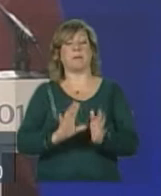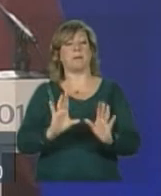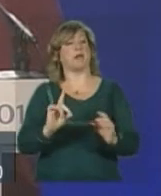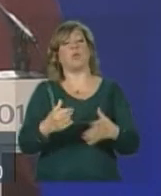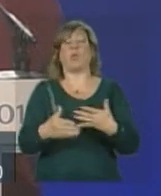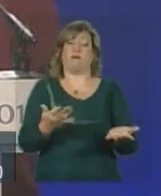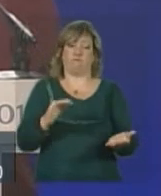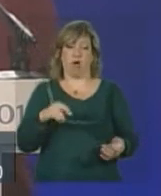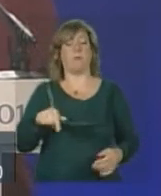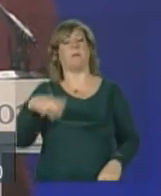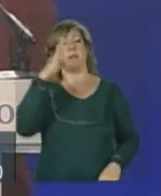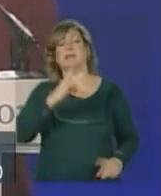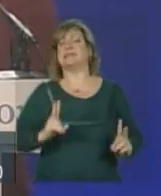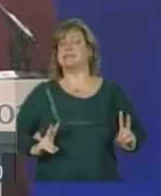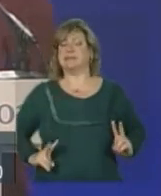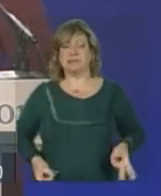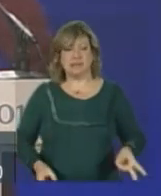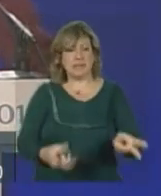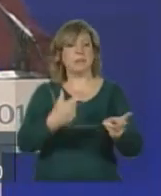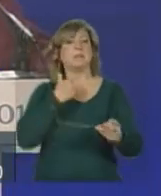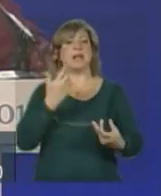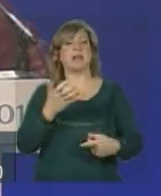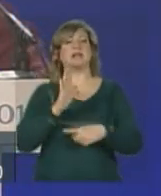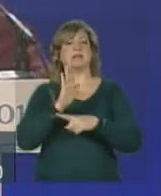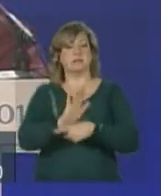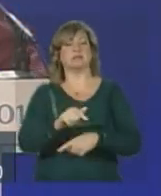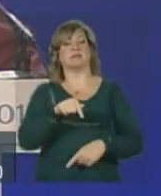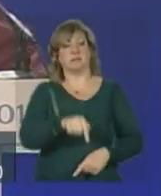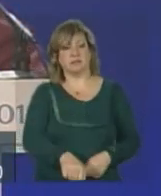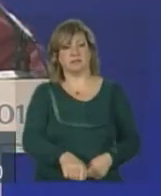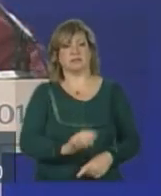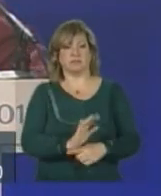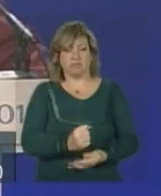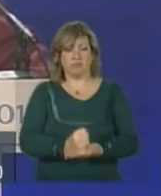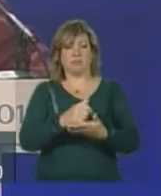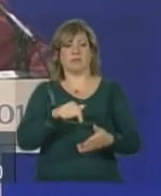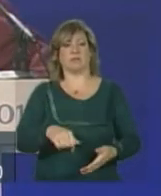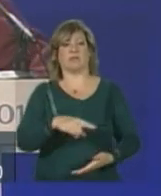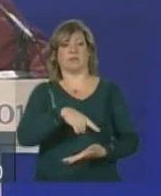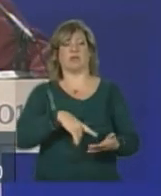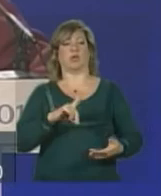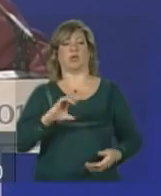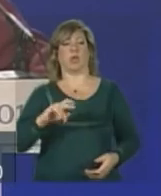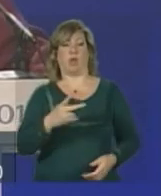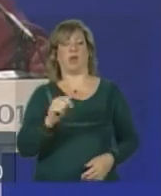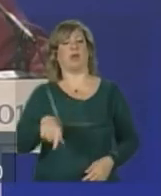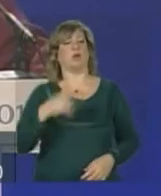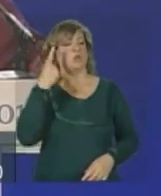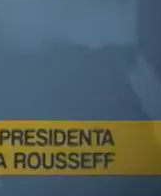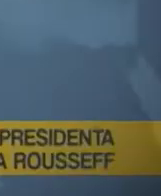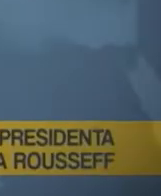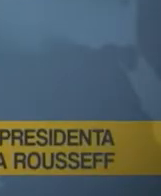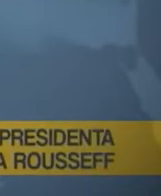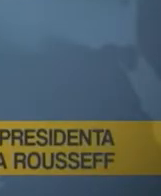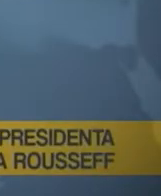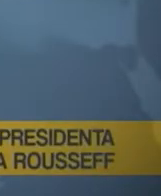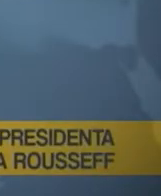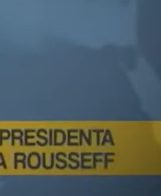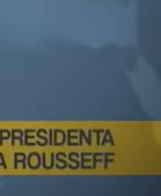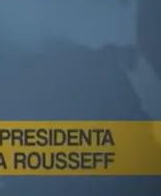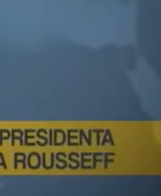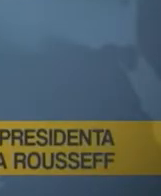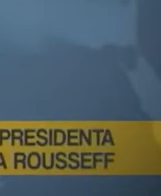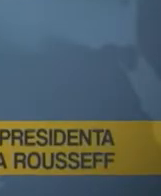jeito, o Brasil sempre foi favorável à rodada de Doha, foi um dos países que mais impulsionou.